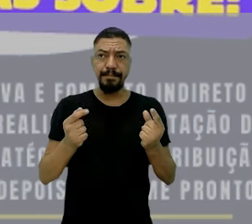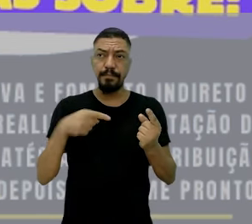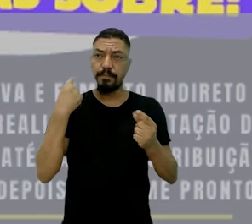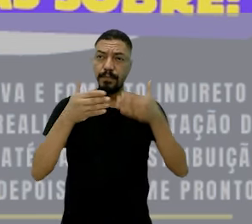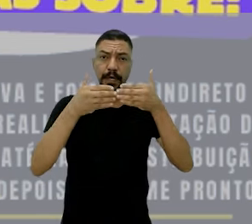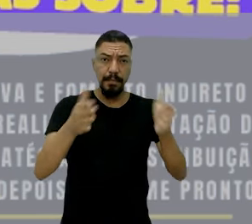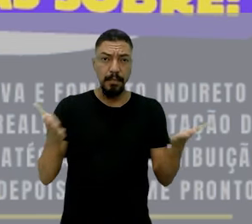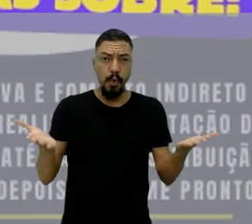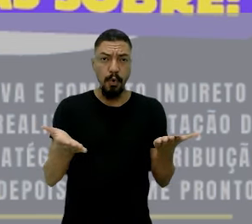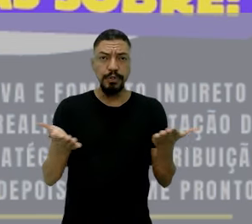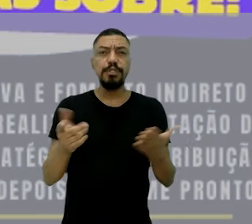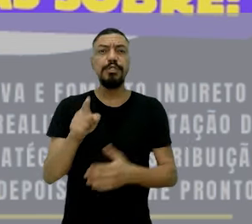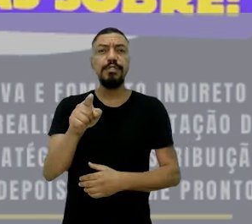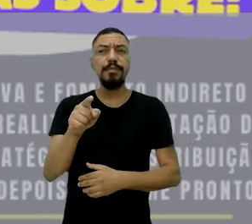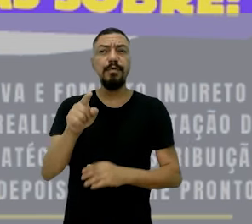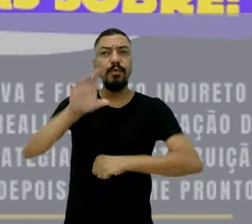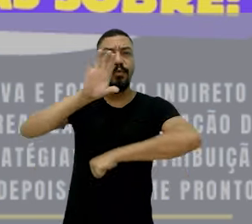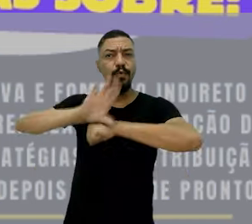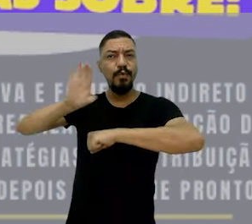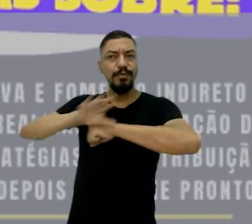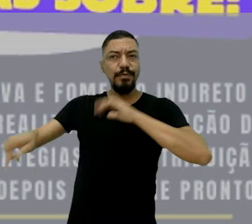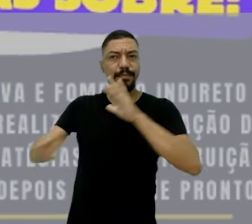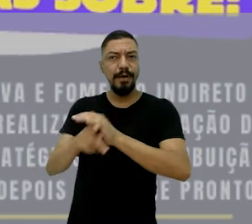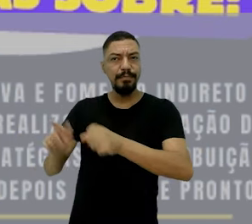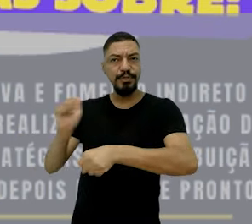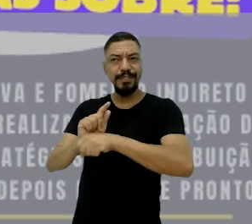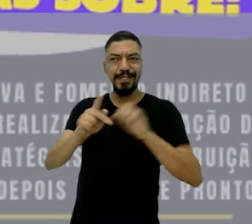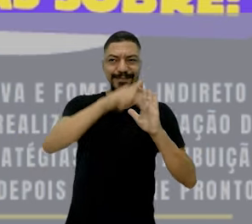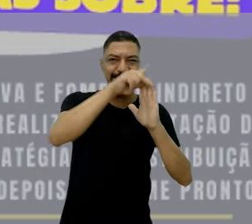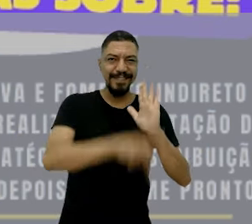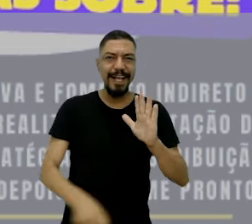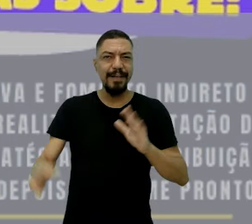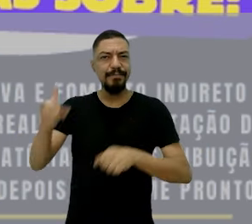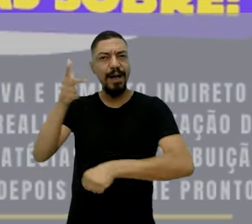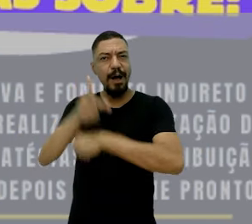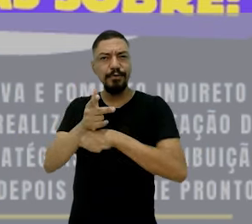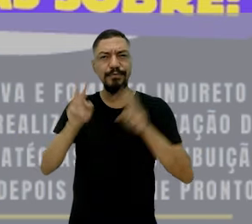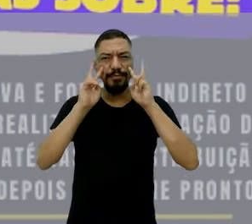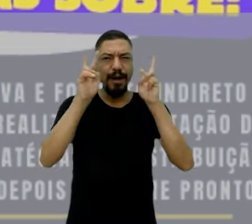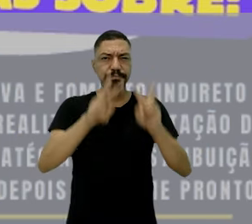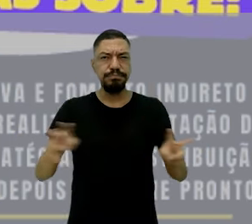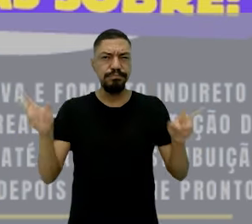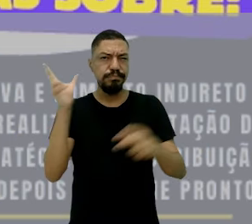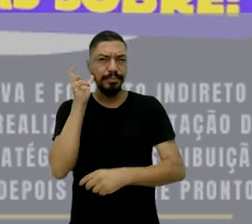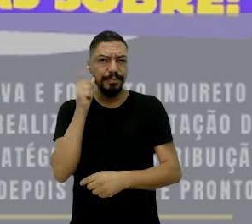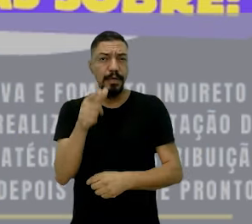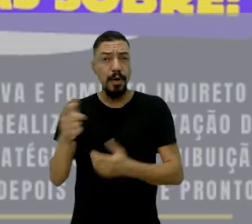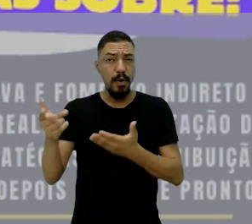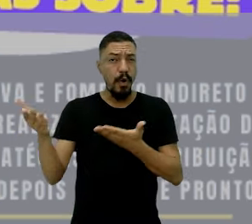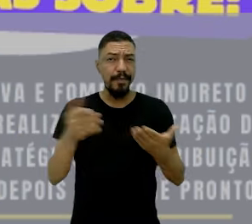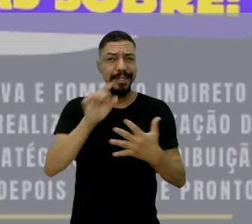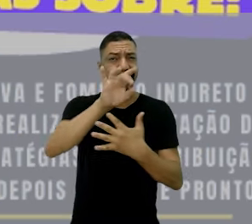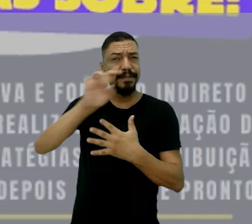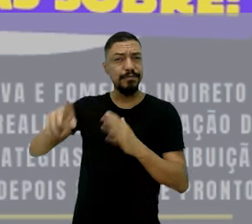hoje um curso de gestão de projetos audiovisuais. Esse é audiovisuais, mas convido de outras artes.